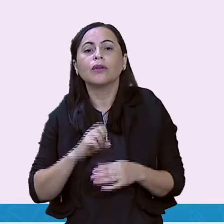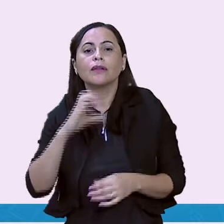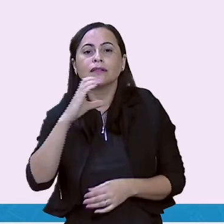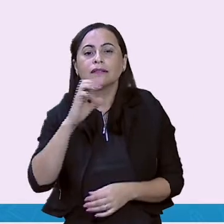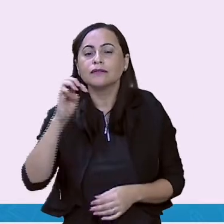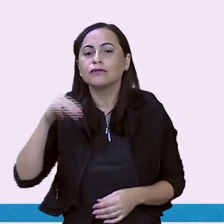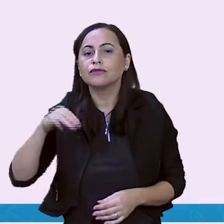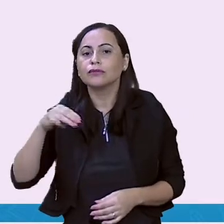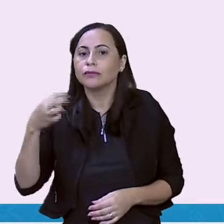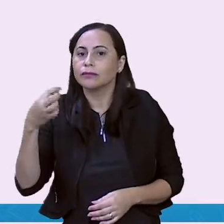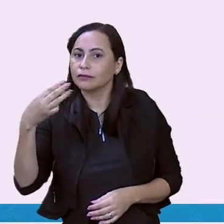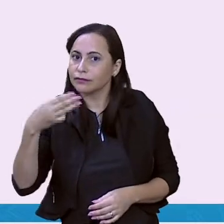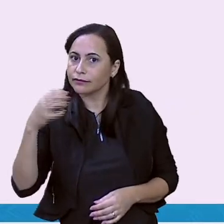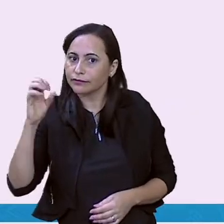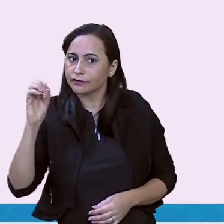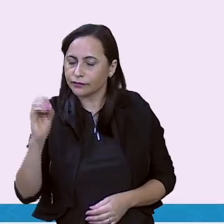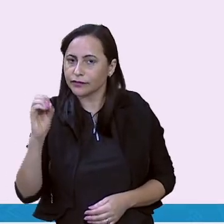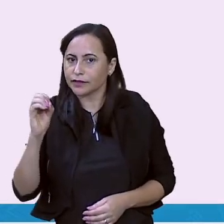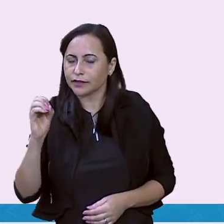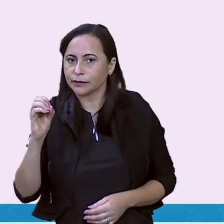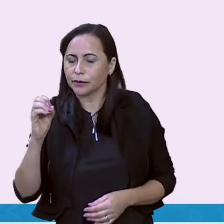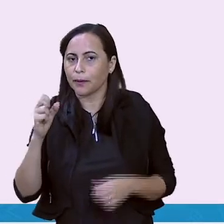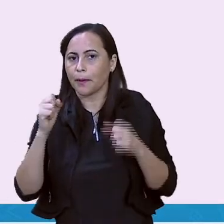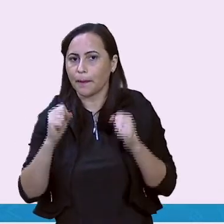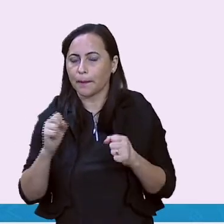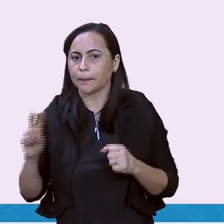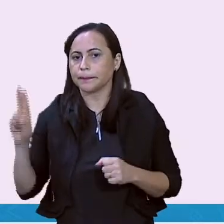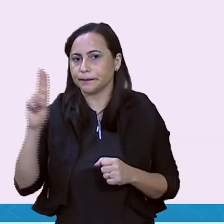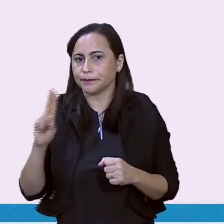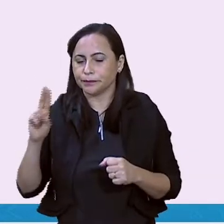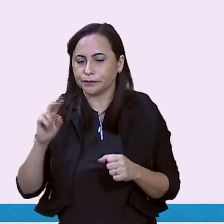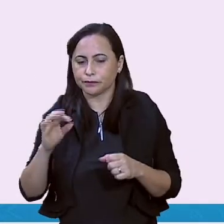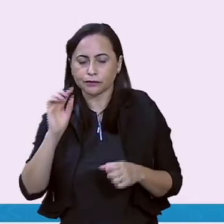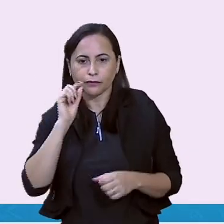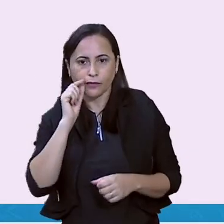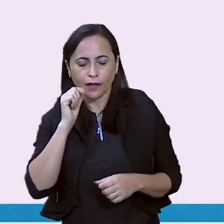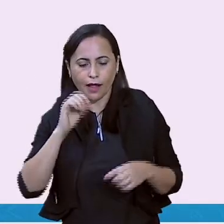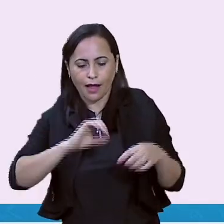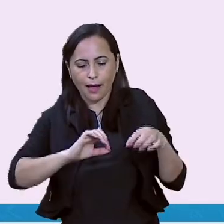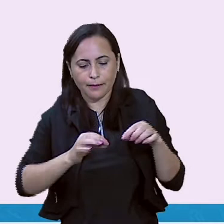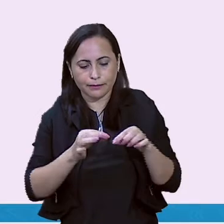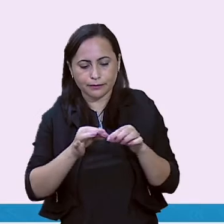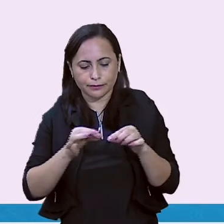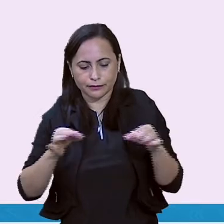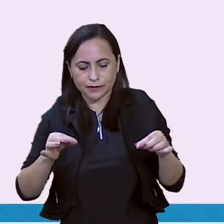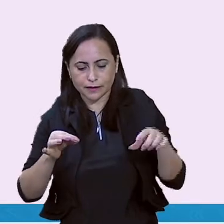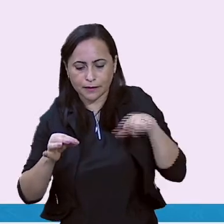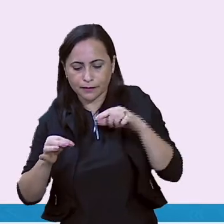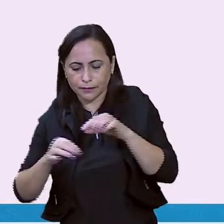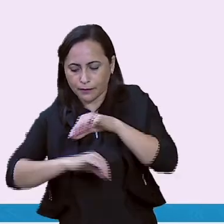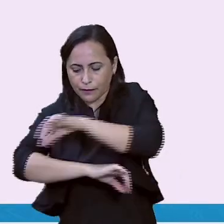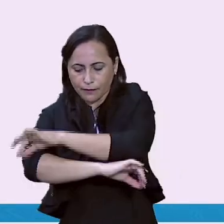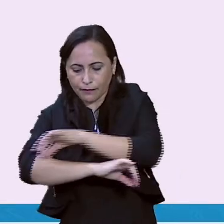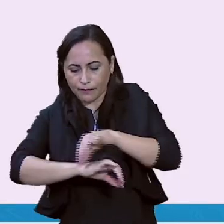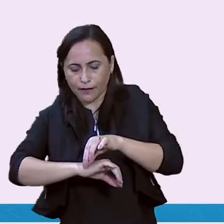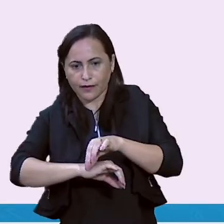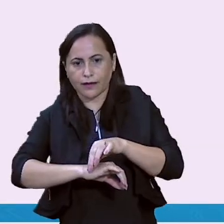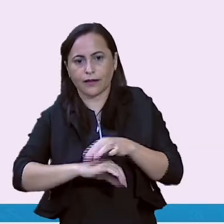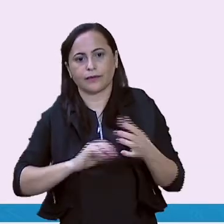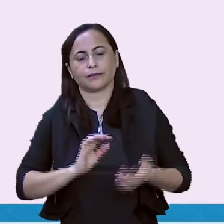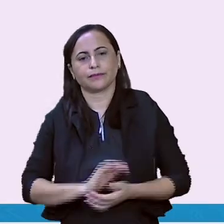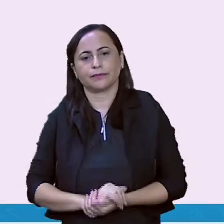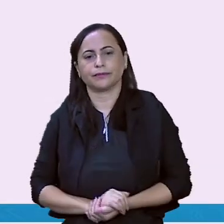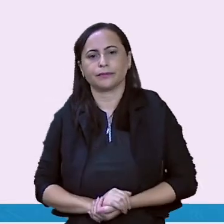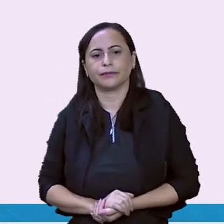o lápis ou até mesmo uma borracha. Então, eu vou utilizar a régua. E para